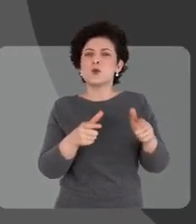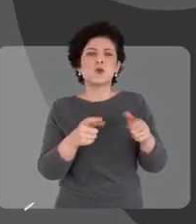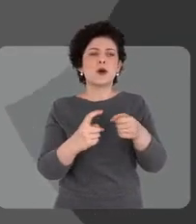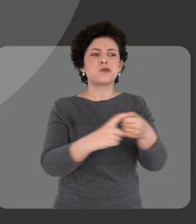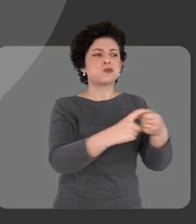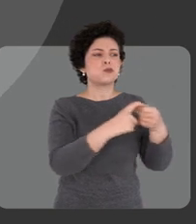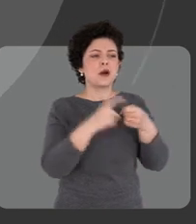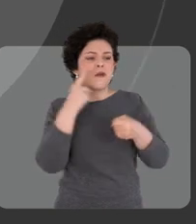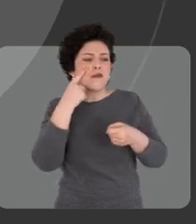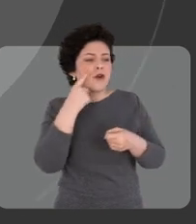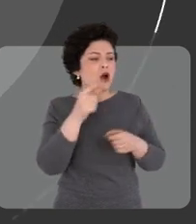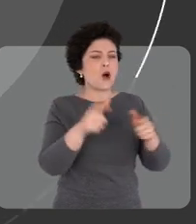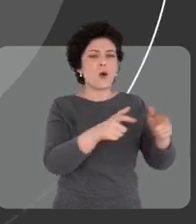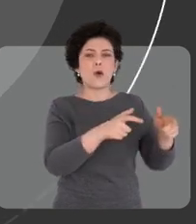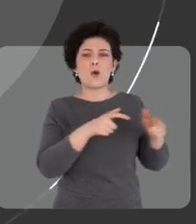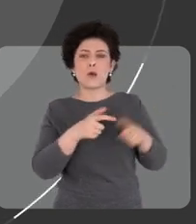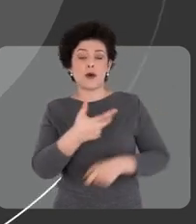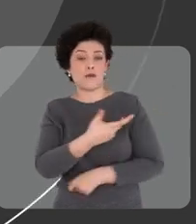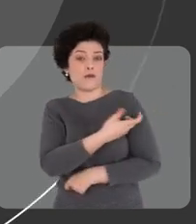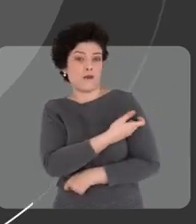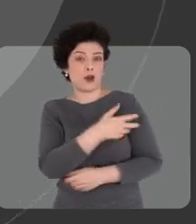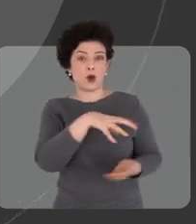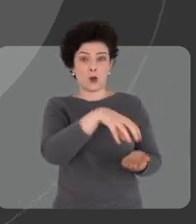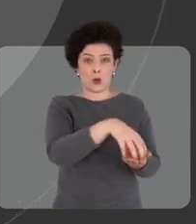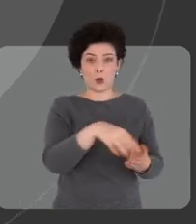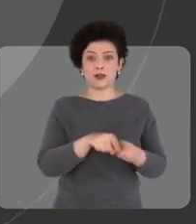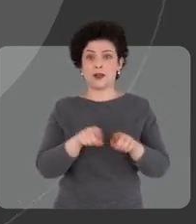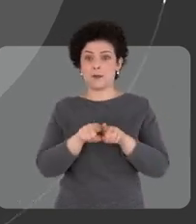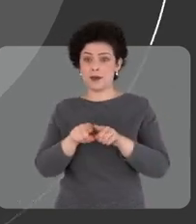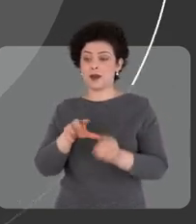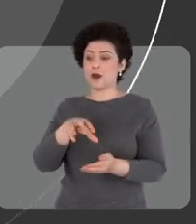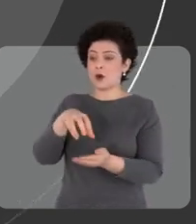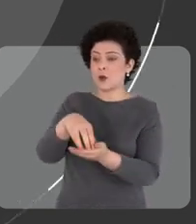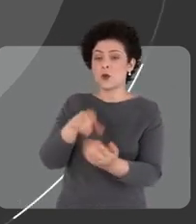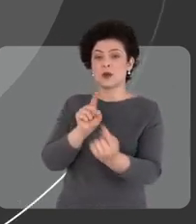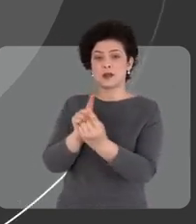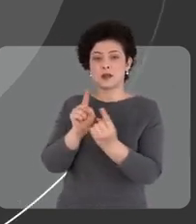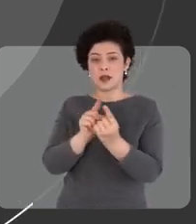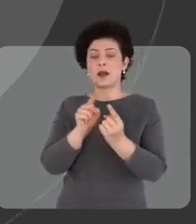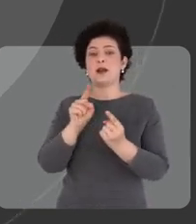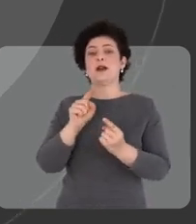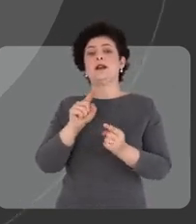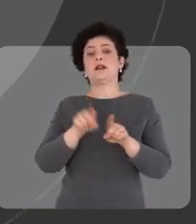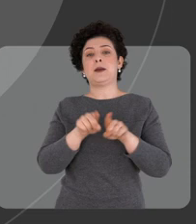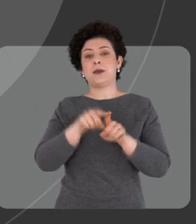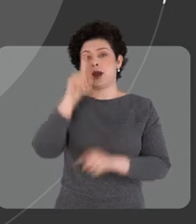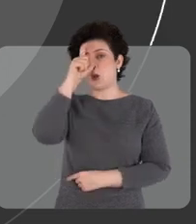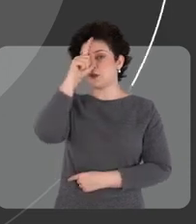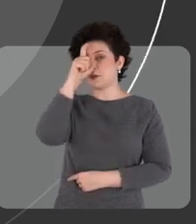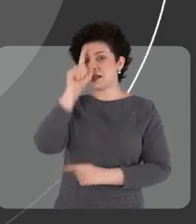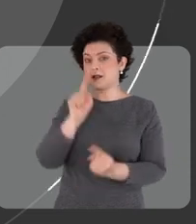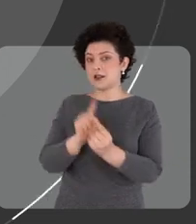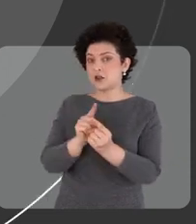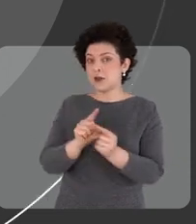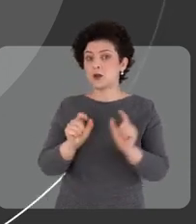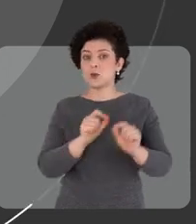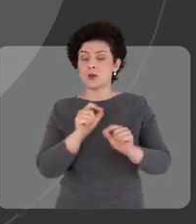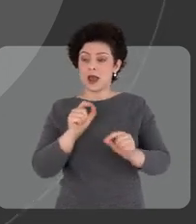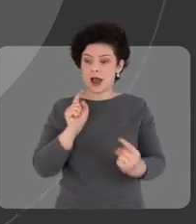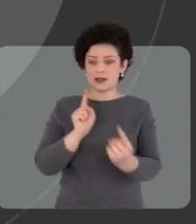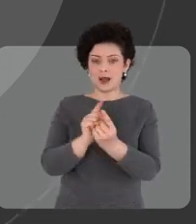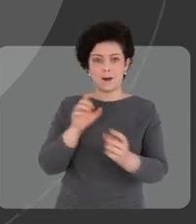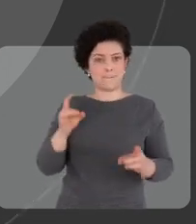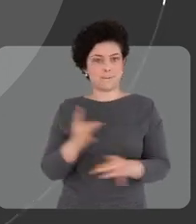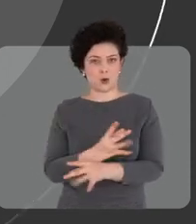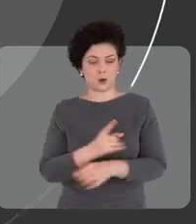possível consultar centros de vacinação, consultórios e clínicas, hospitais eletivos, pronto atendimento